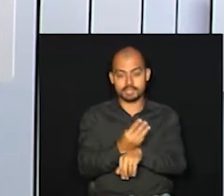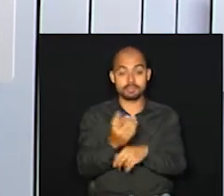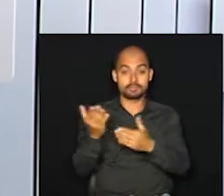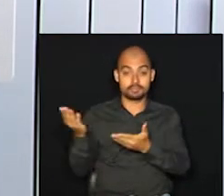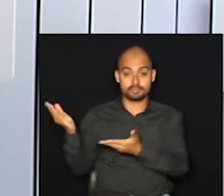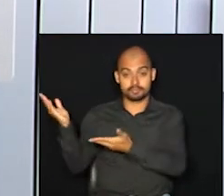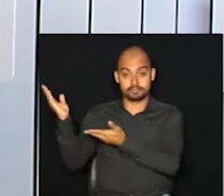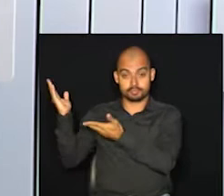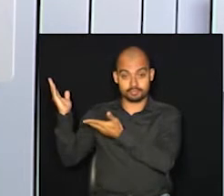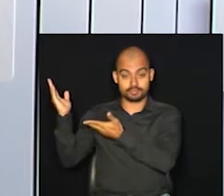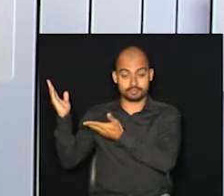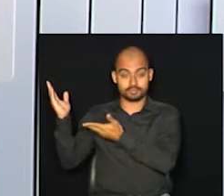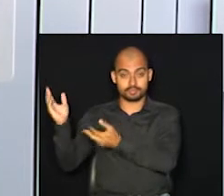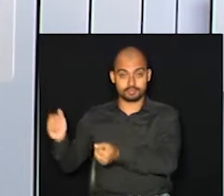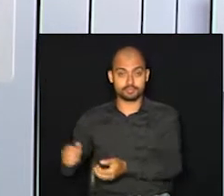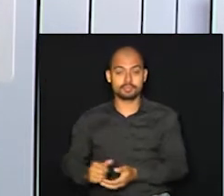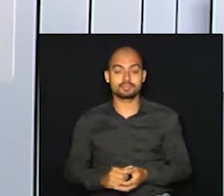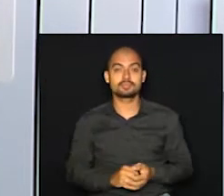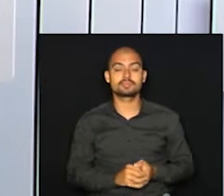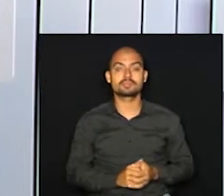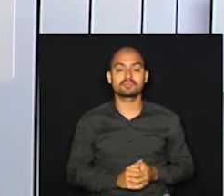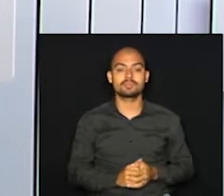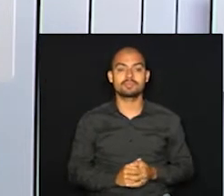tela. 19 é o DDD